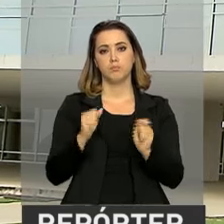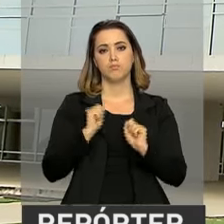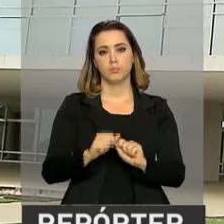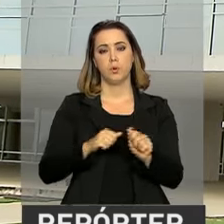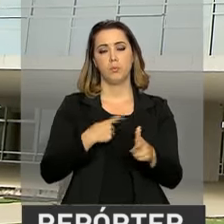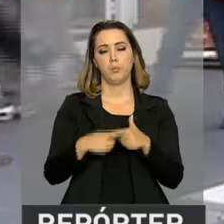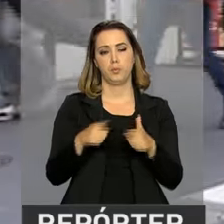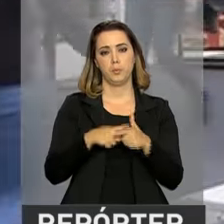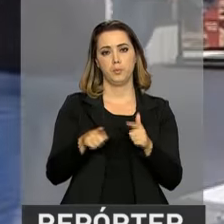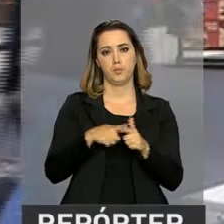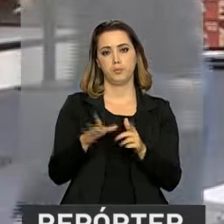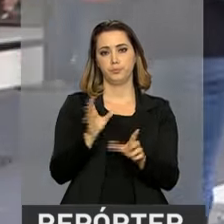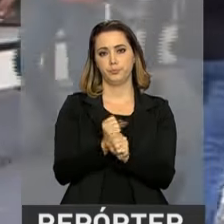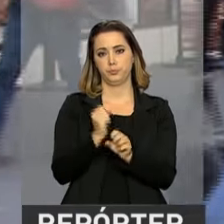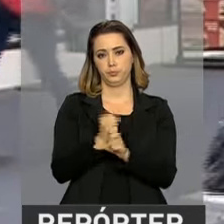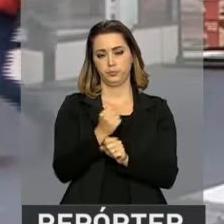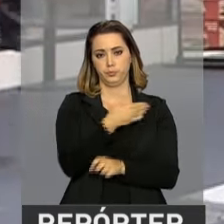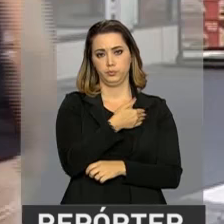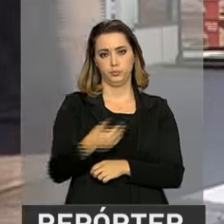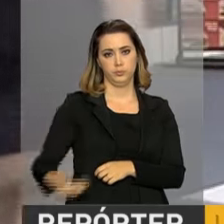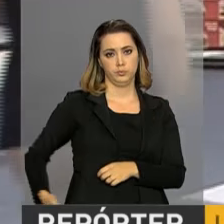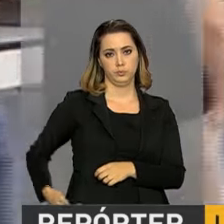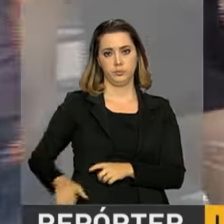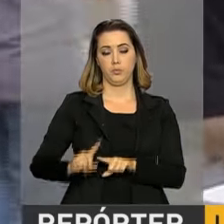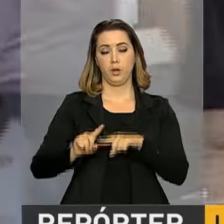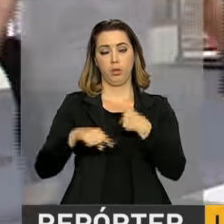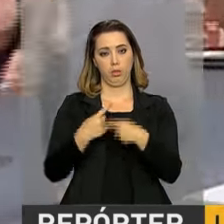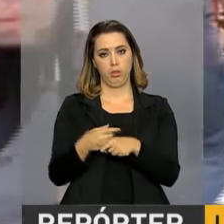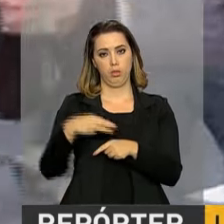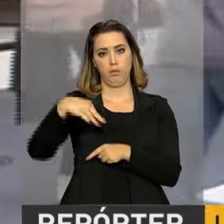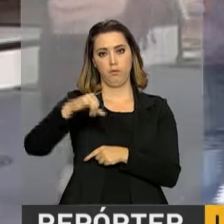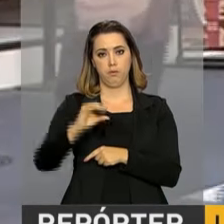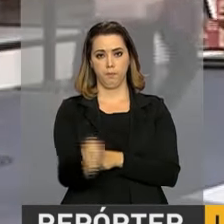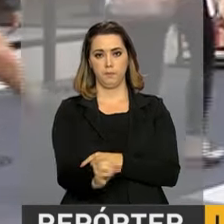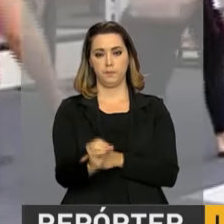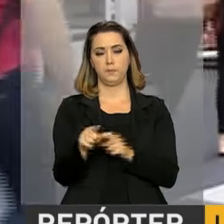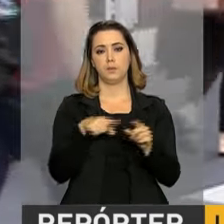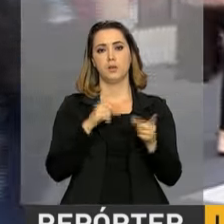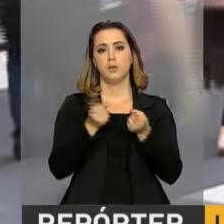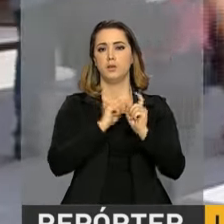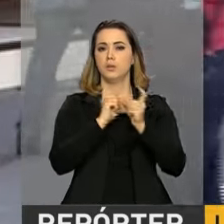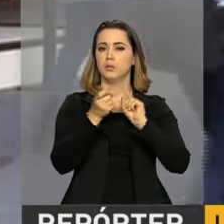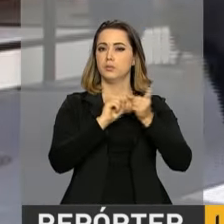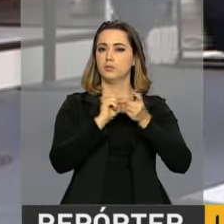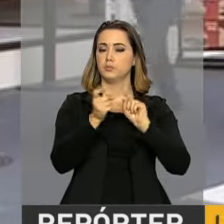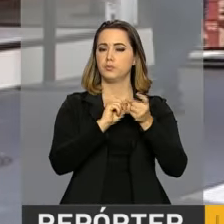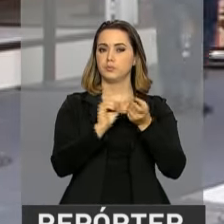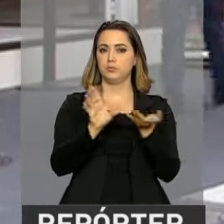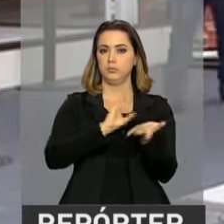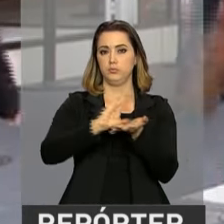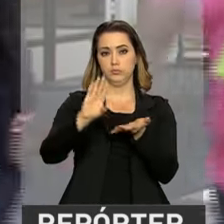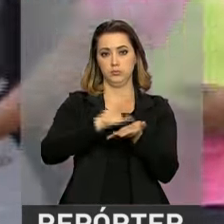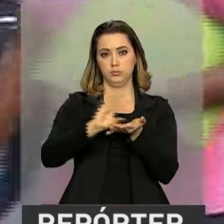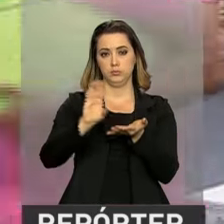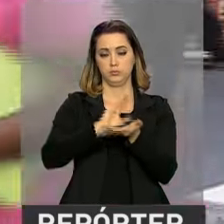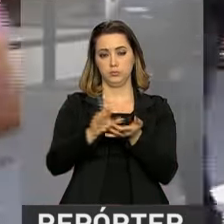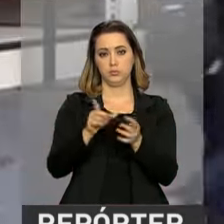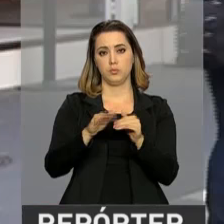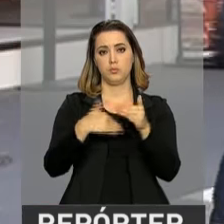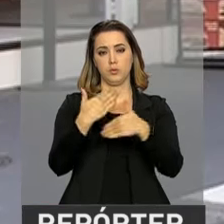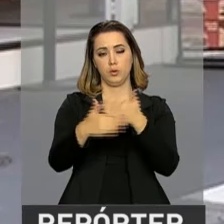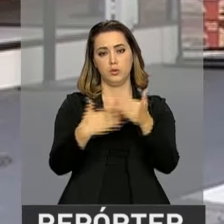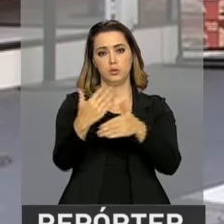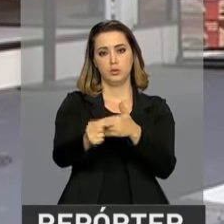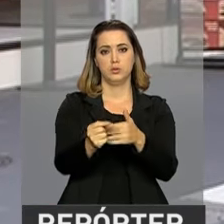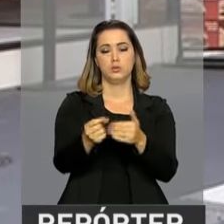contas públicas outra mudança é que a partir de Maio do ano que vem a administração dos recursos da conta de desenvolvimento